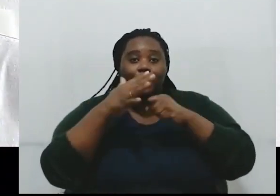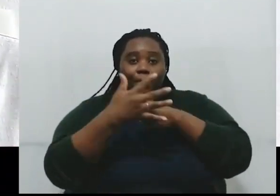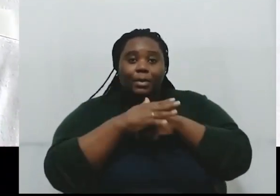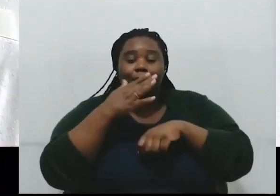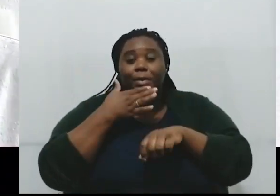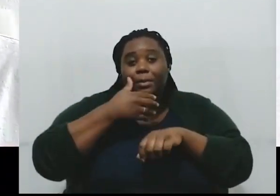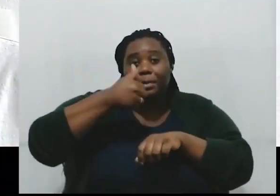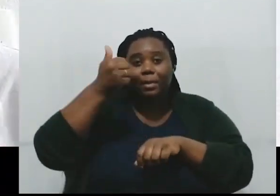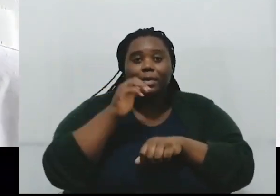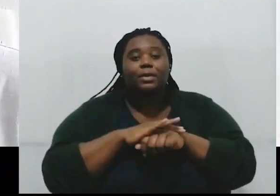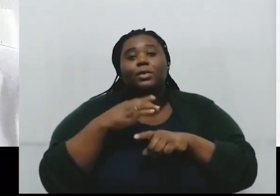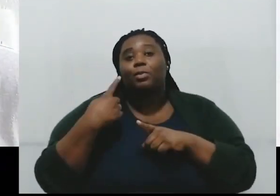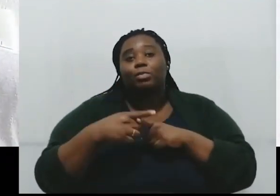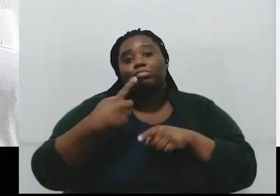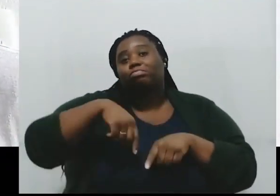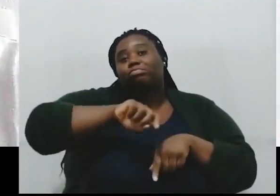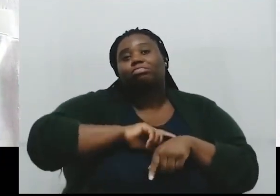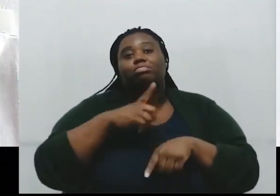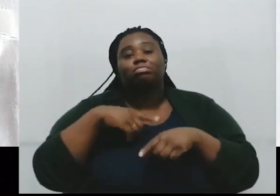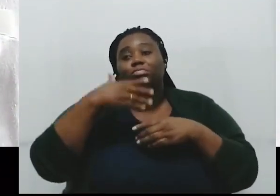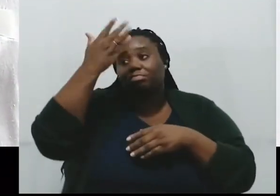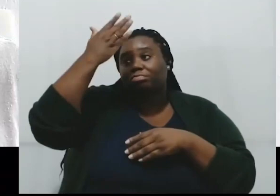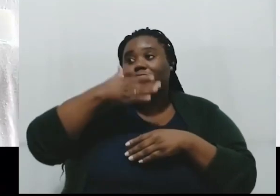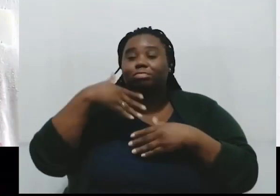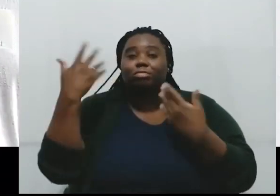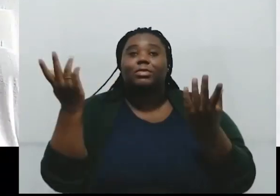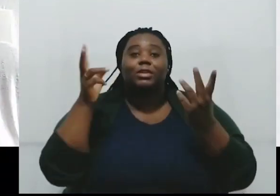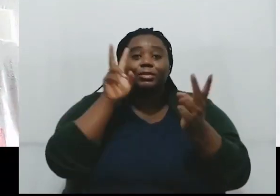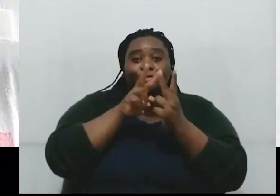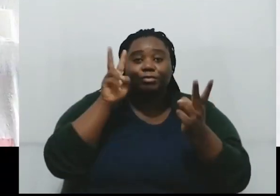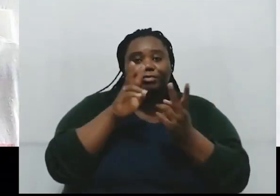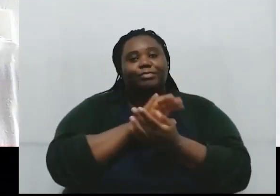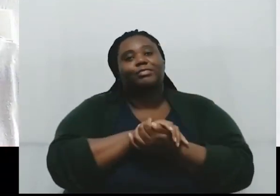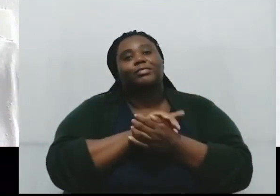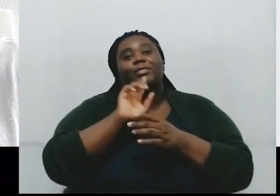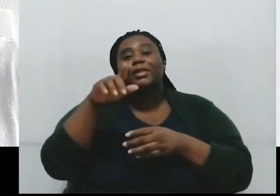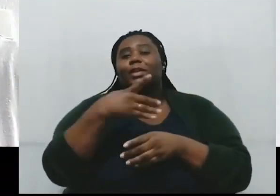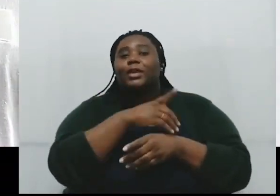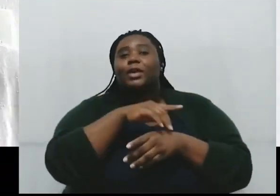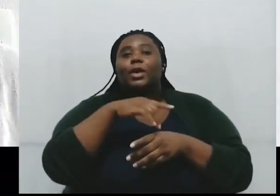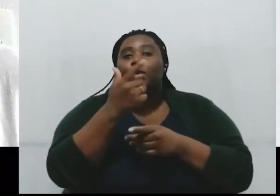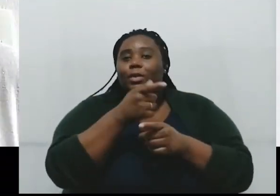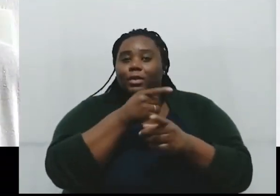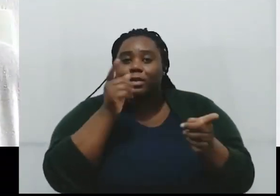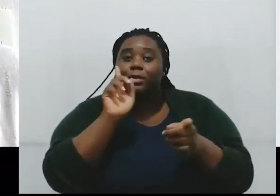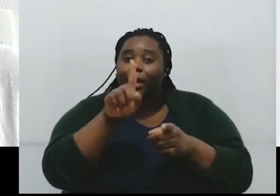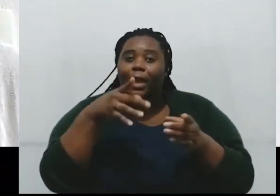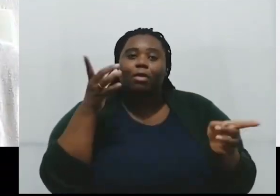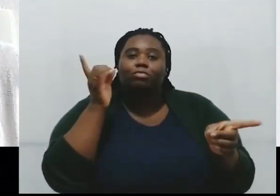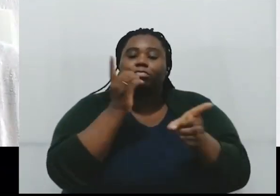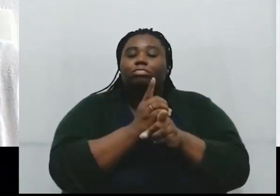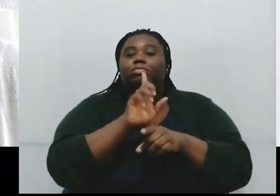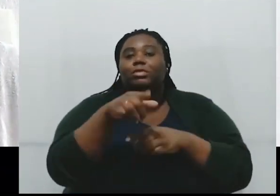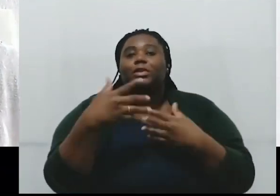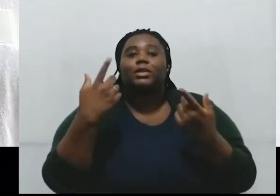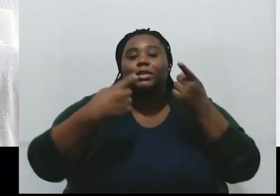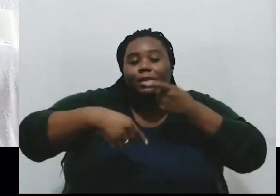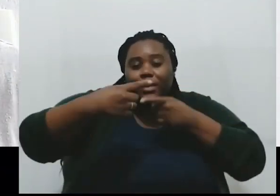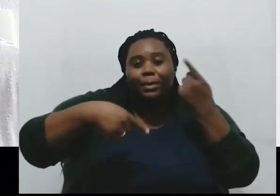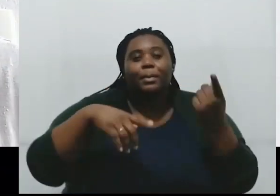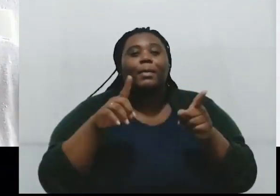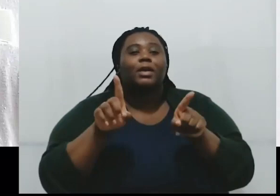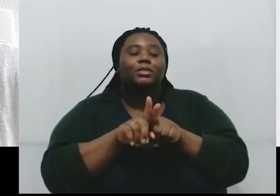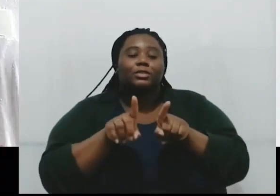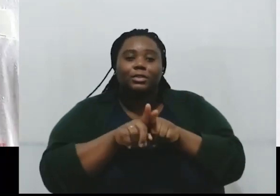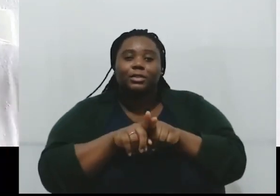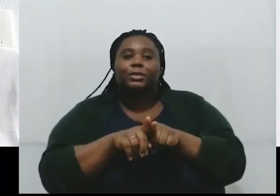justamente por estarmos todos diante das telas. O projeto Outras Direções ele é um projeto de encontro, de debate, de discussão em